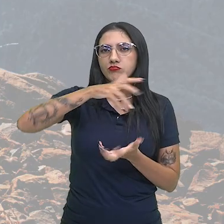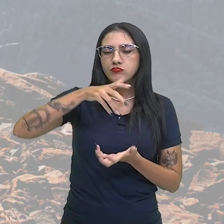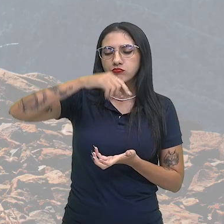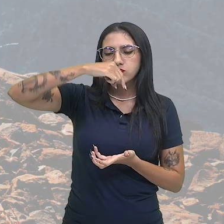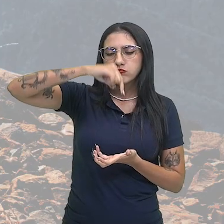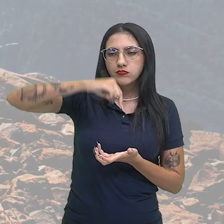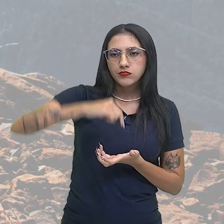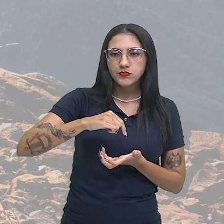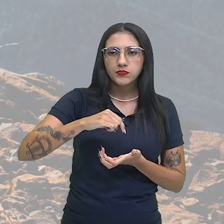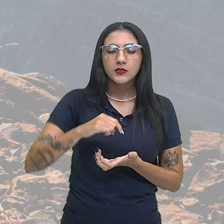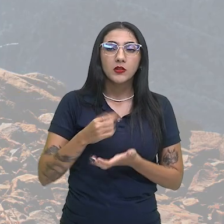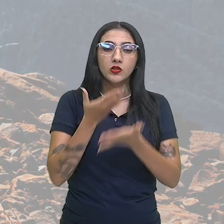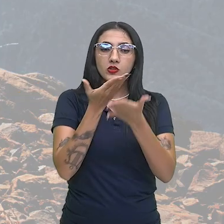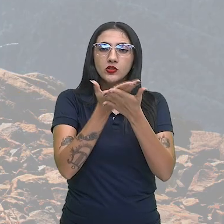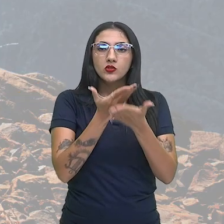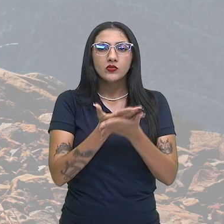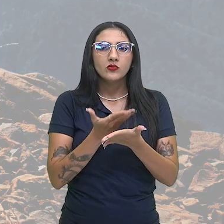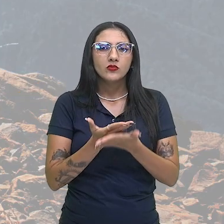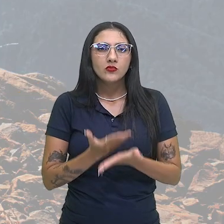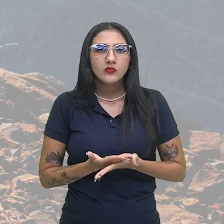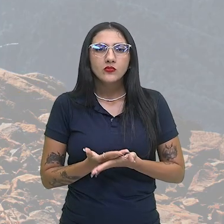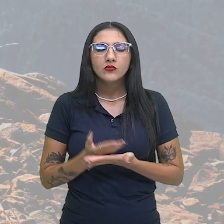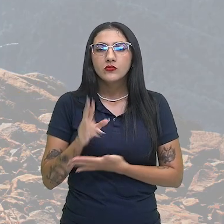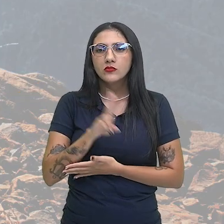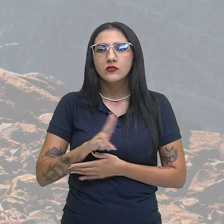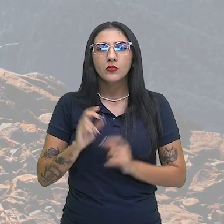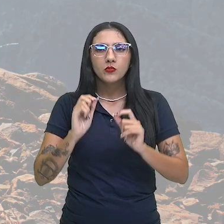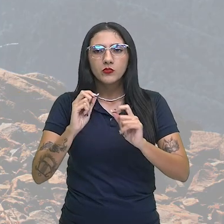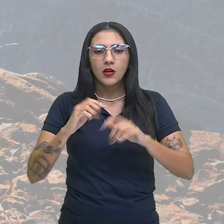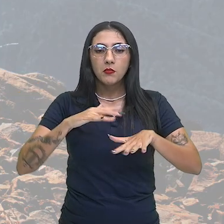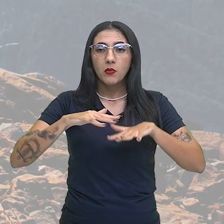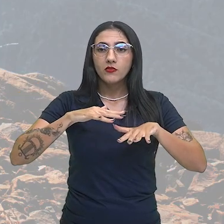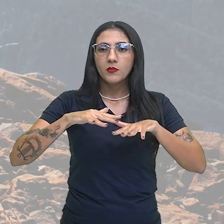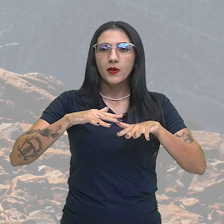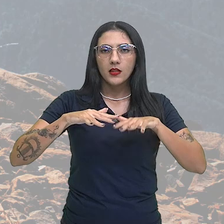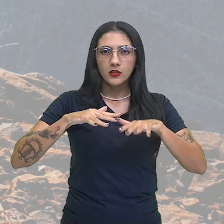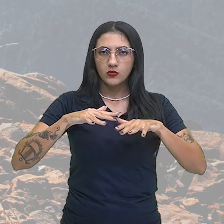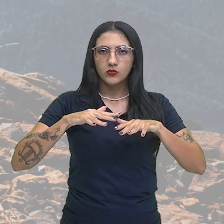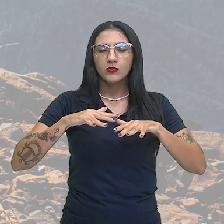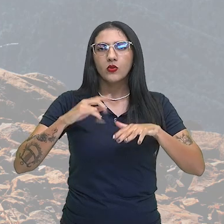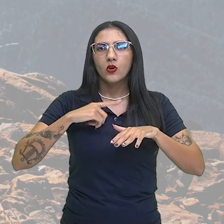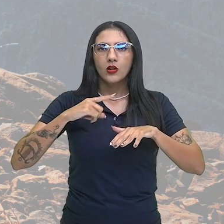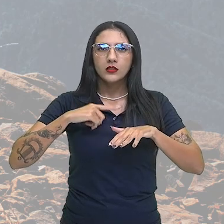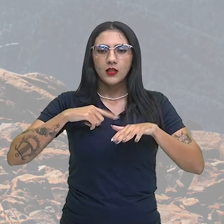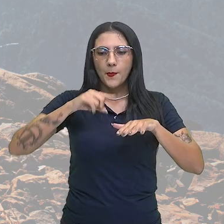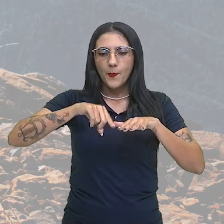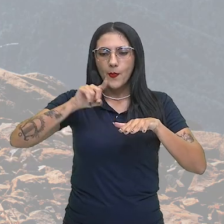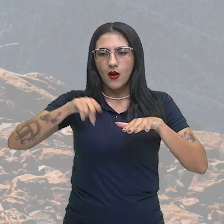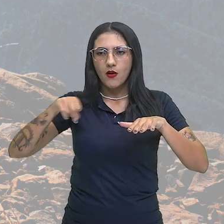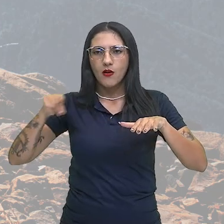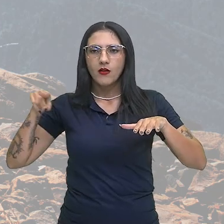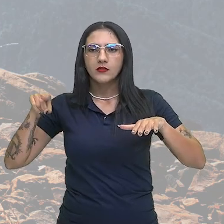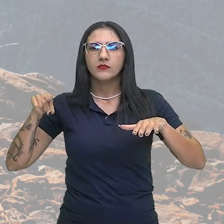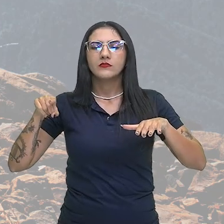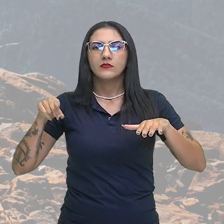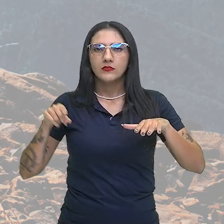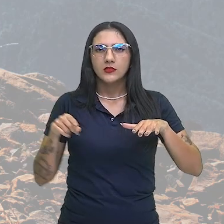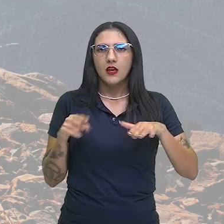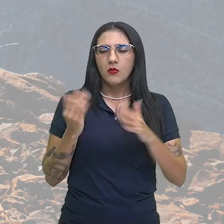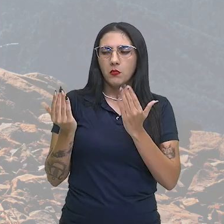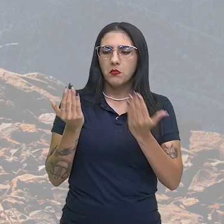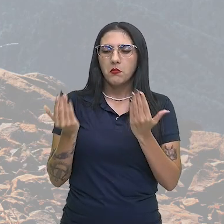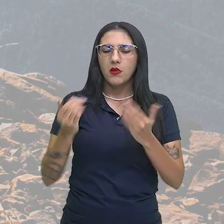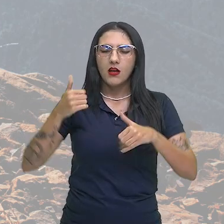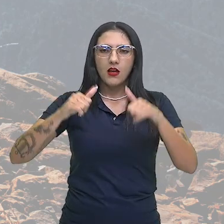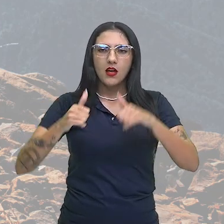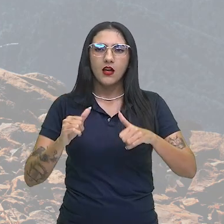forma a partir de estudos baseados ali nas vibrações que esse material alcança ali com relação às vibrações que